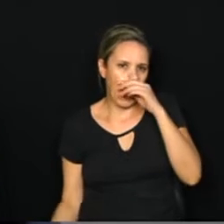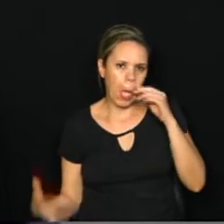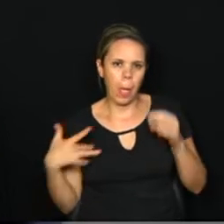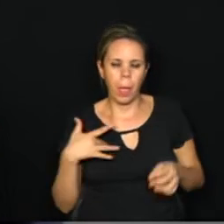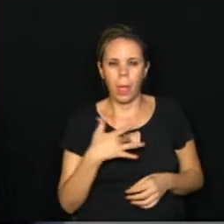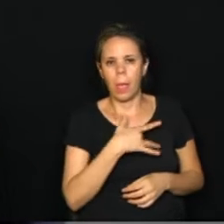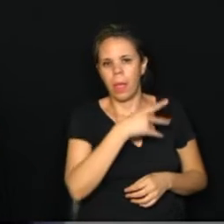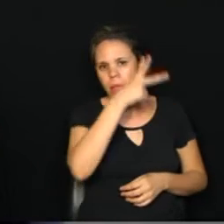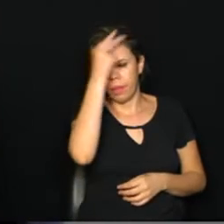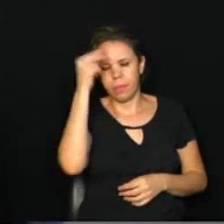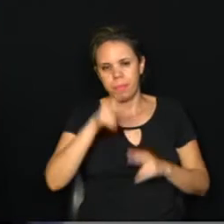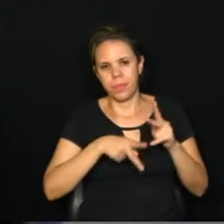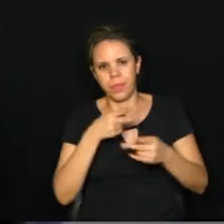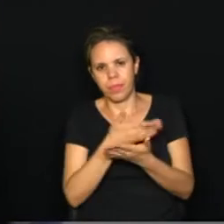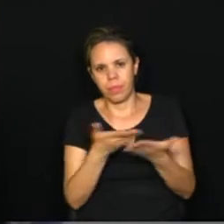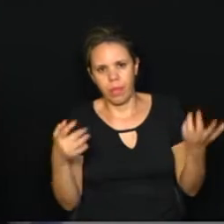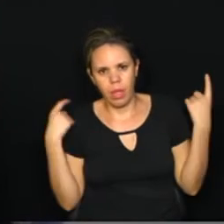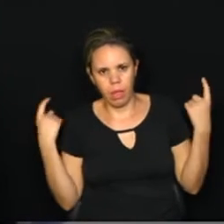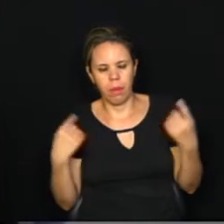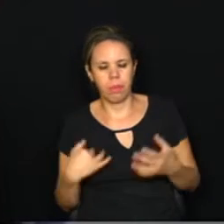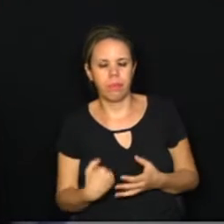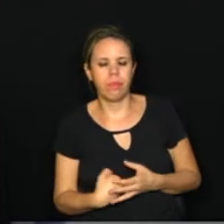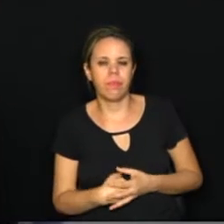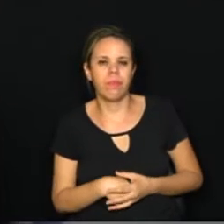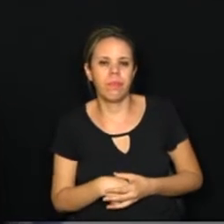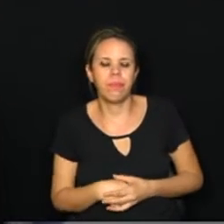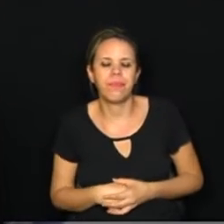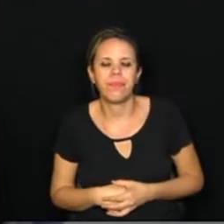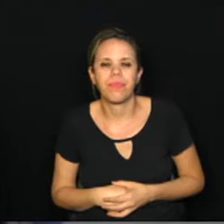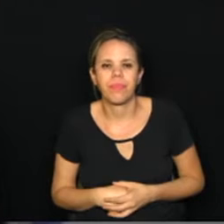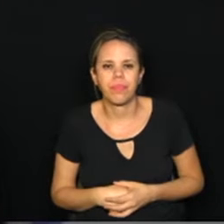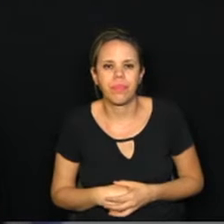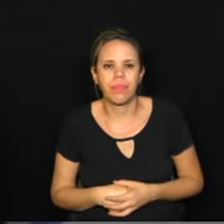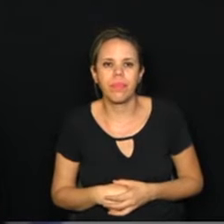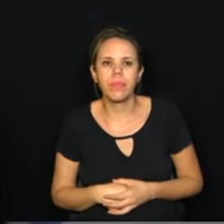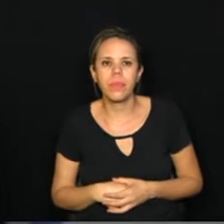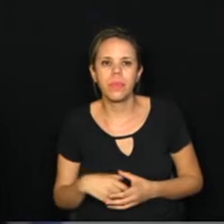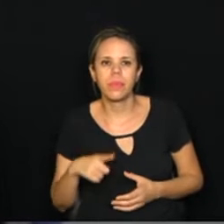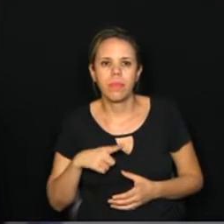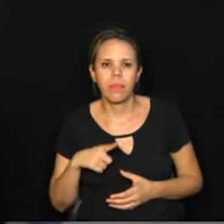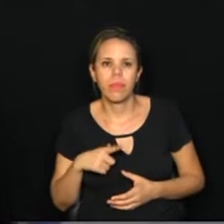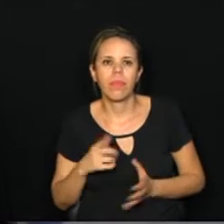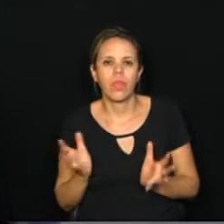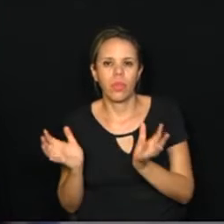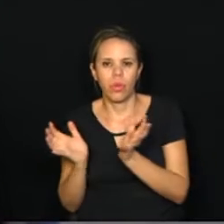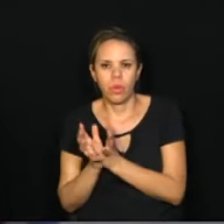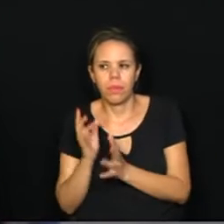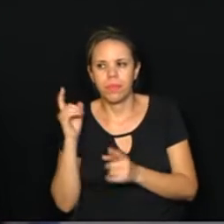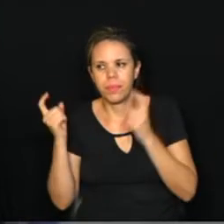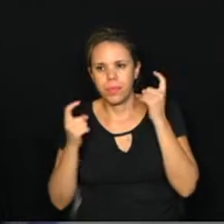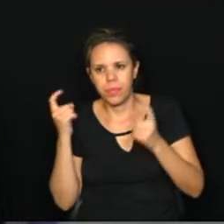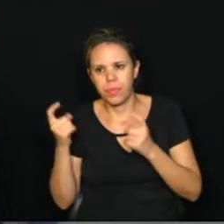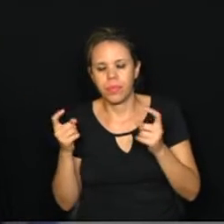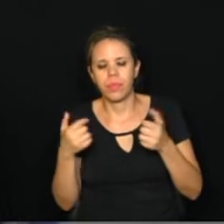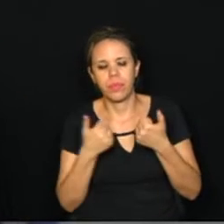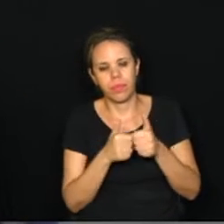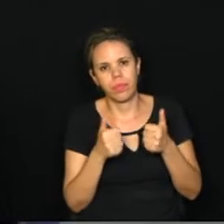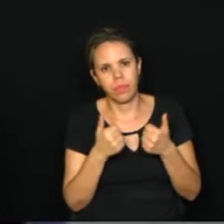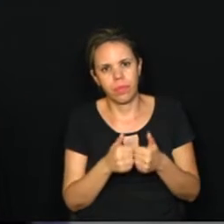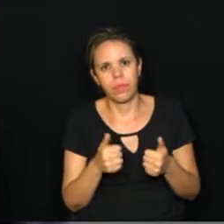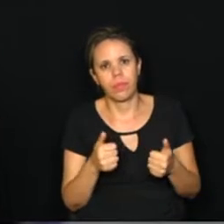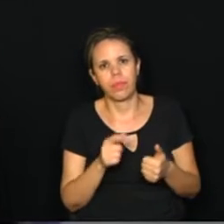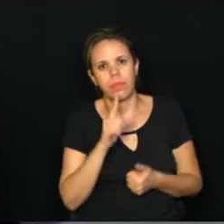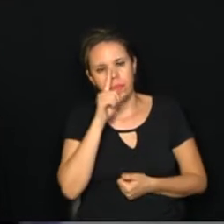pública. Essa é a nossa preocupação. Tem uma vertente extremamente preocupante, a questão do transporte de produtos